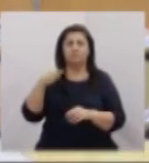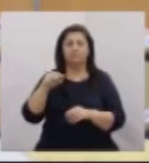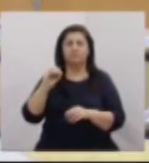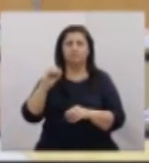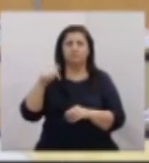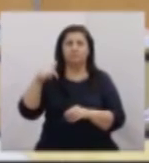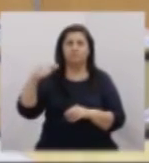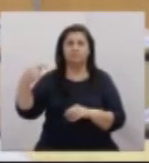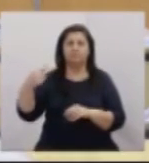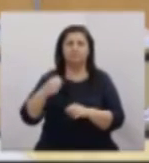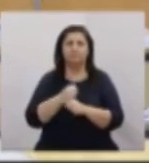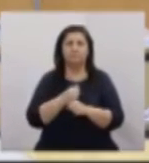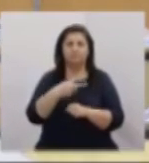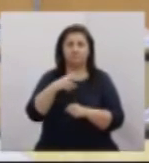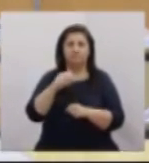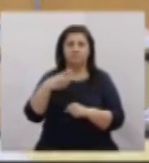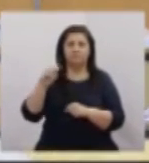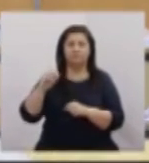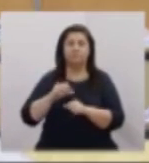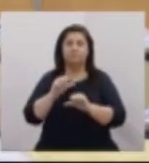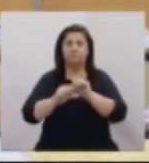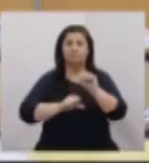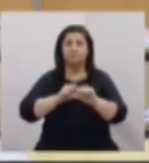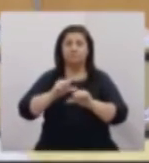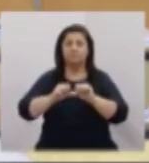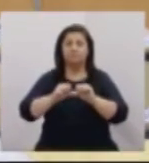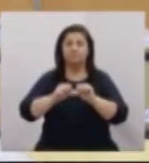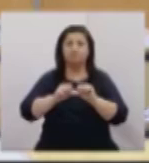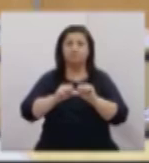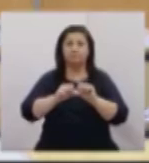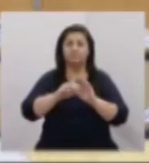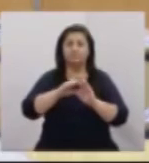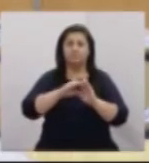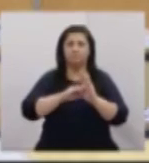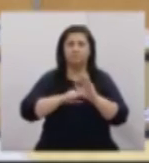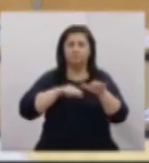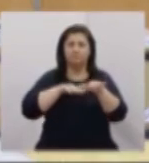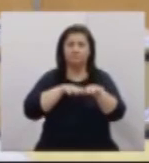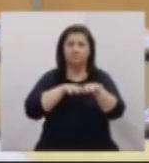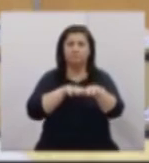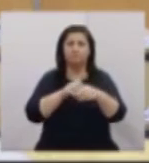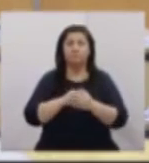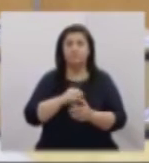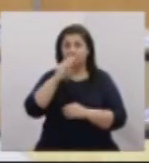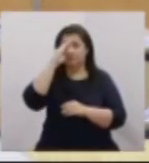14.071 de 2020, que modificou o Código de Trânsito Brasileiro, torna obrigatória, no